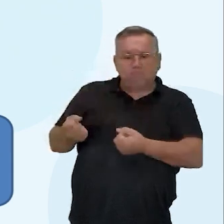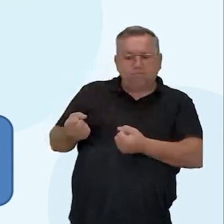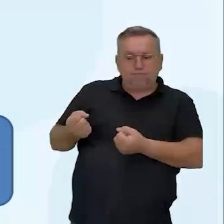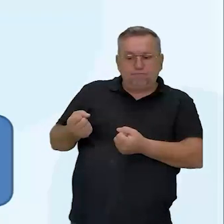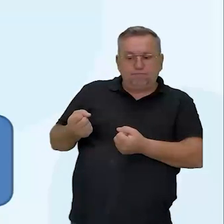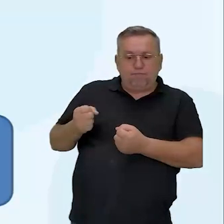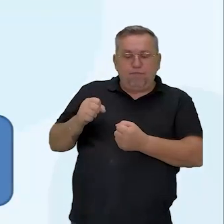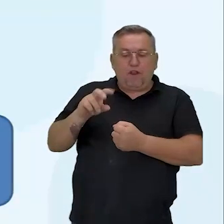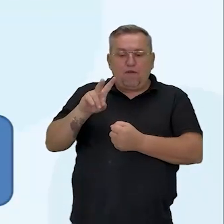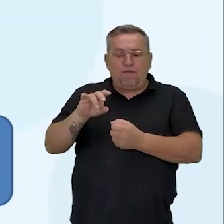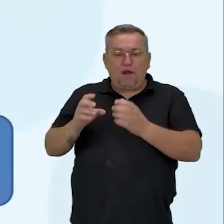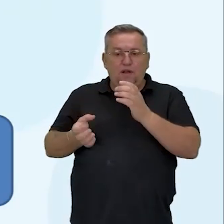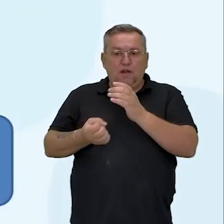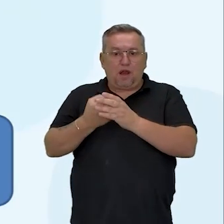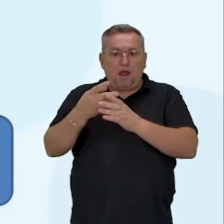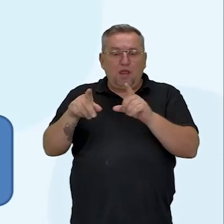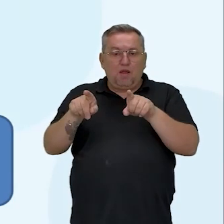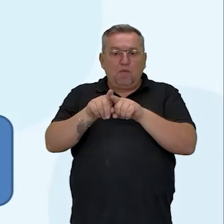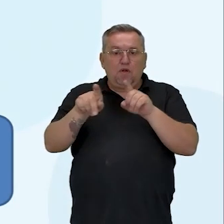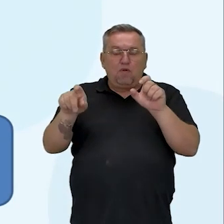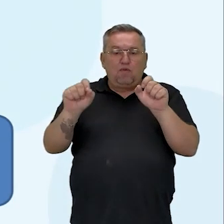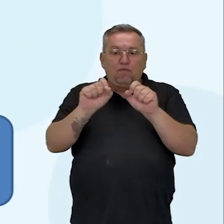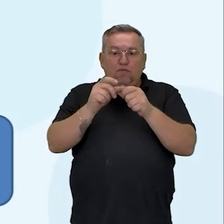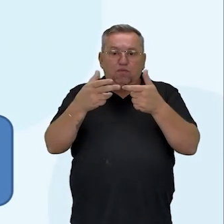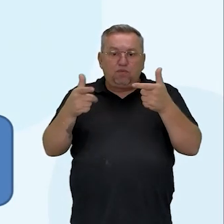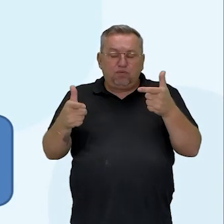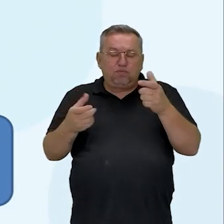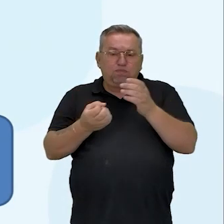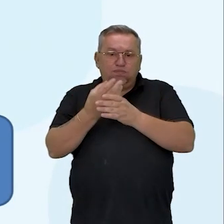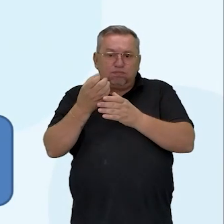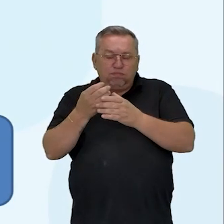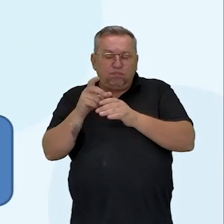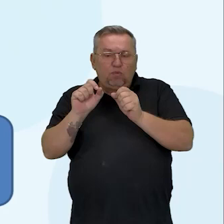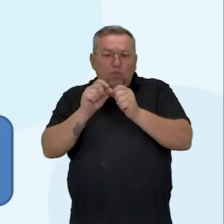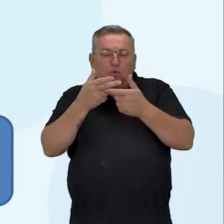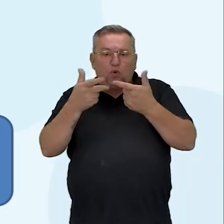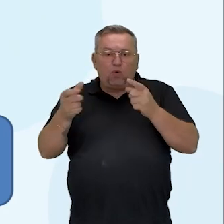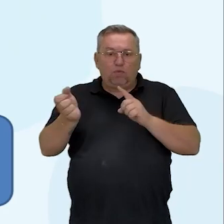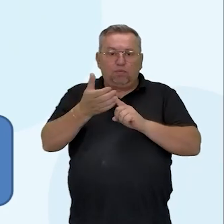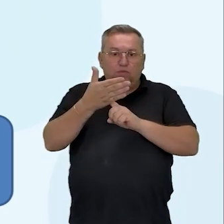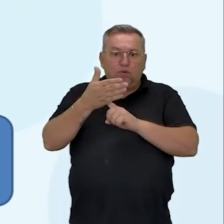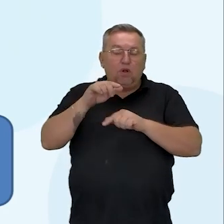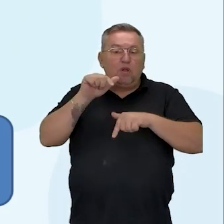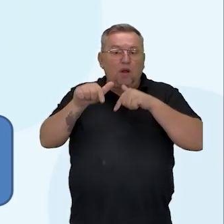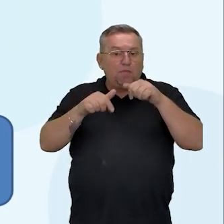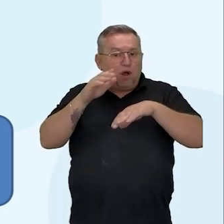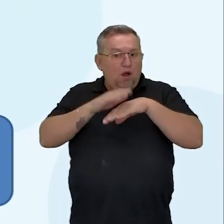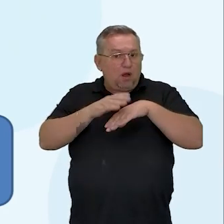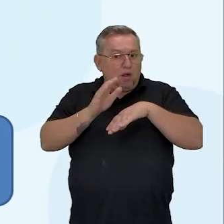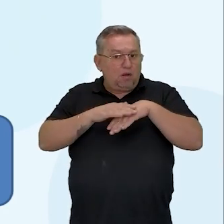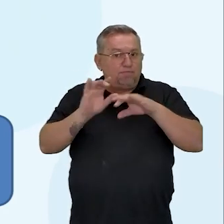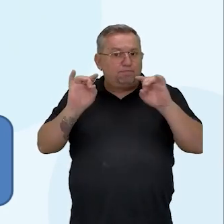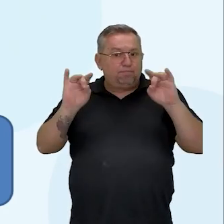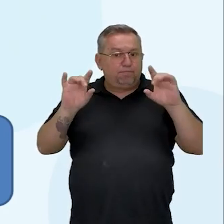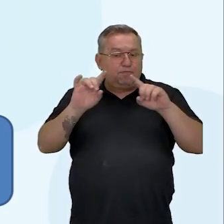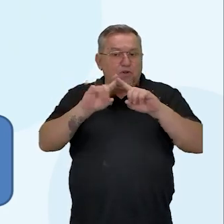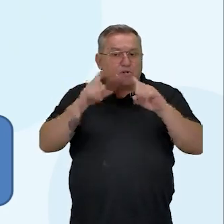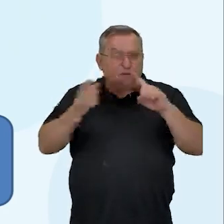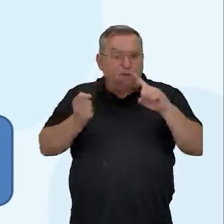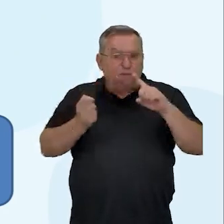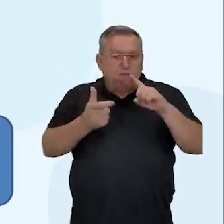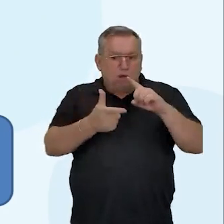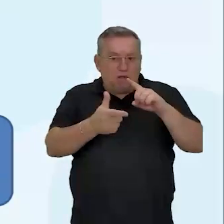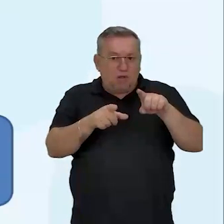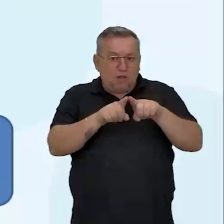vai criar fontes de produção tecnológica, mão de obra especializada e vai financiar,